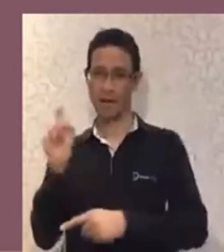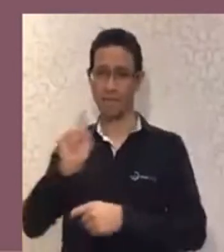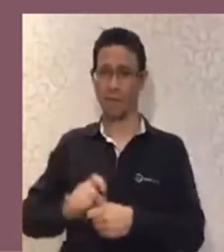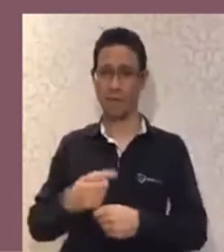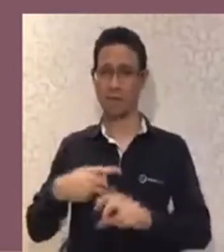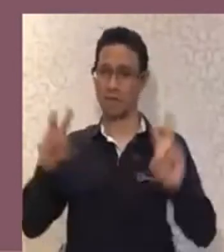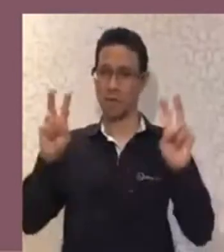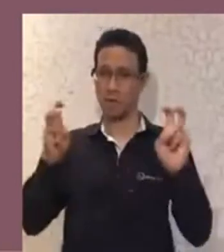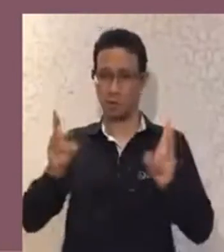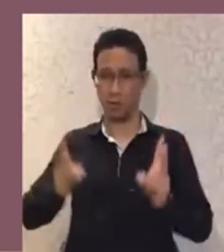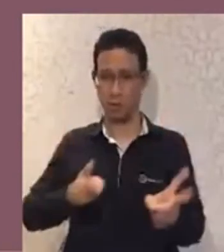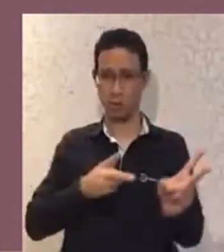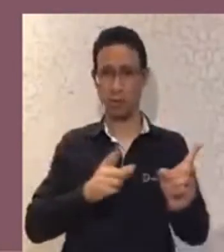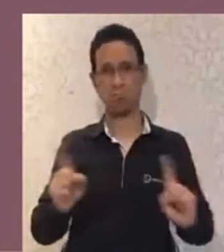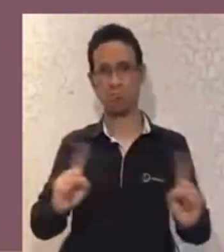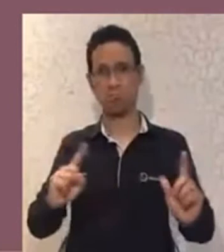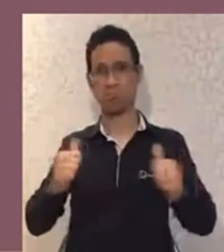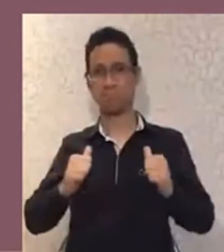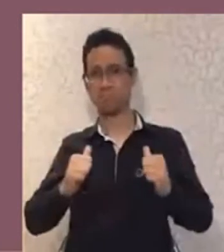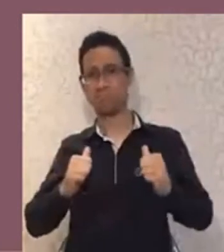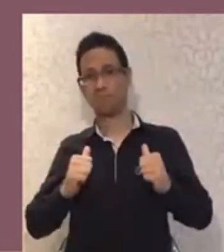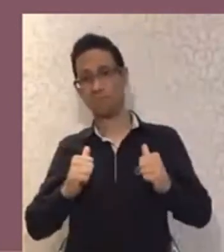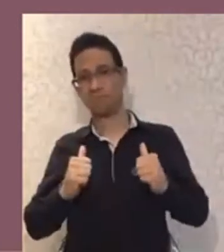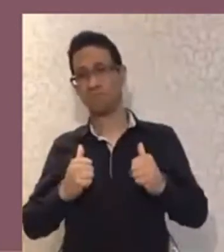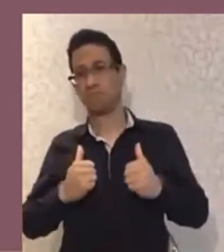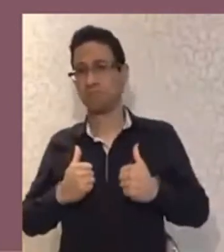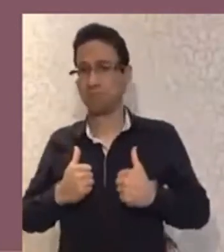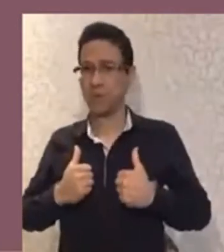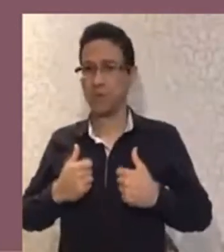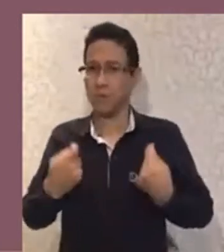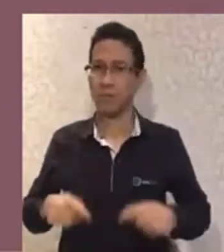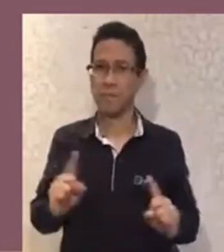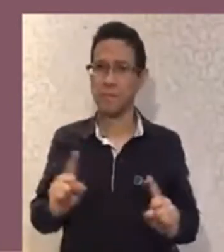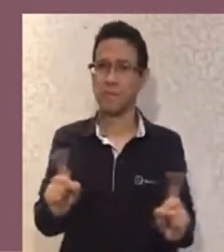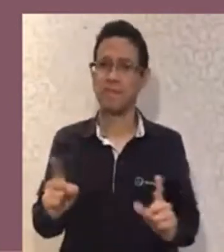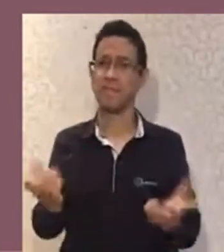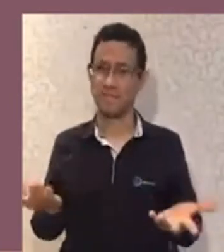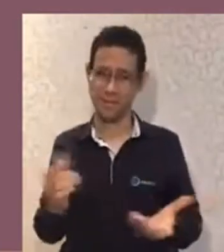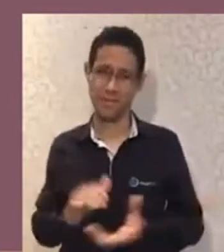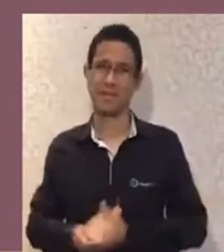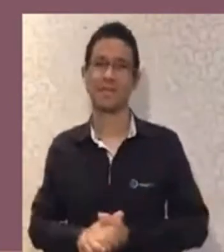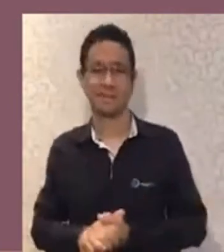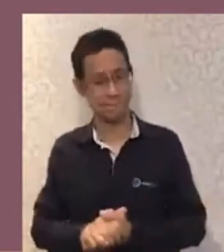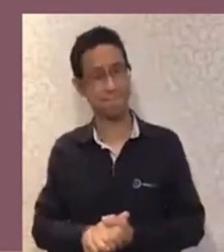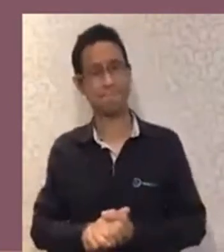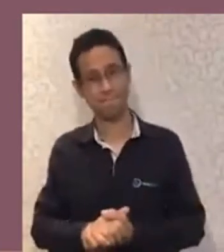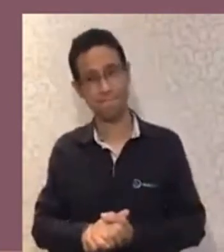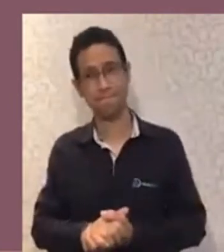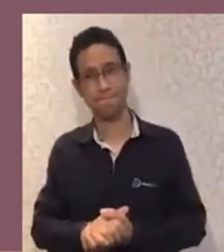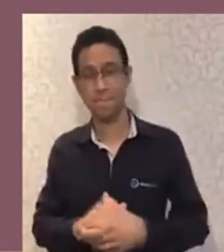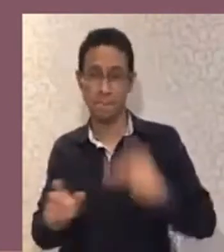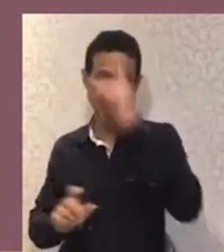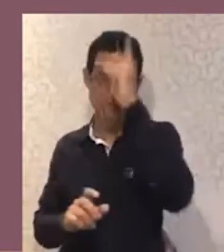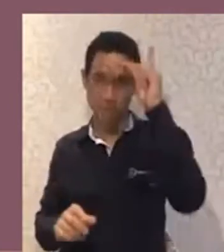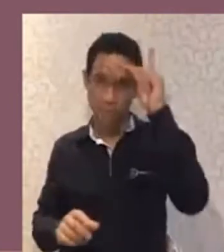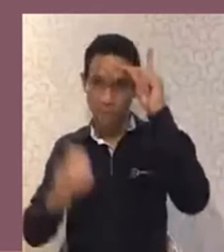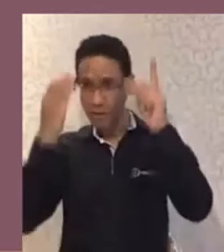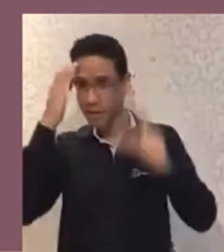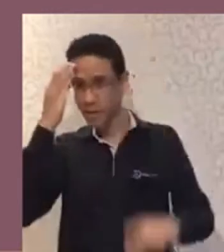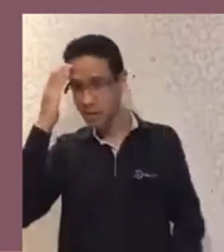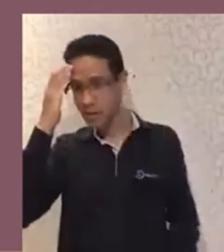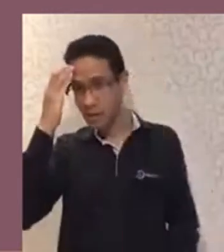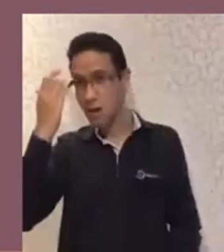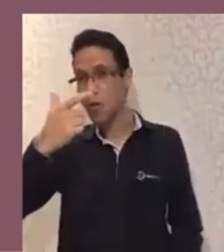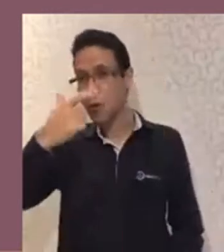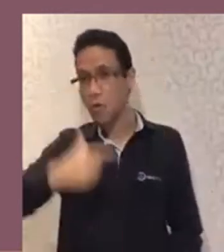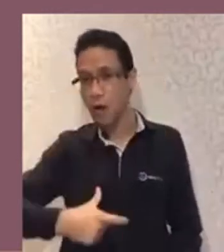assunto. Ele não teve que se posicionar. Então tem uma questão que é a pessoa entender que esse é um lugar dela,